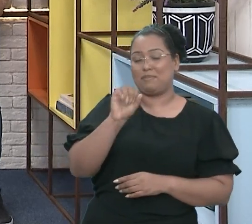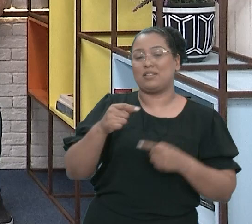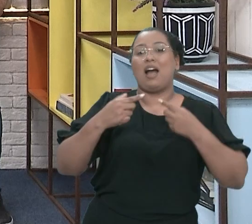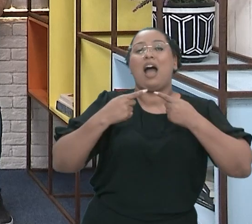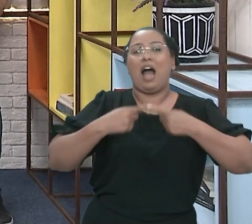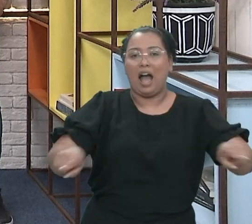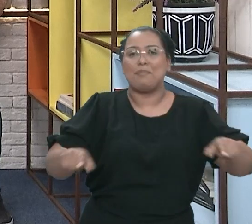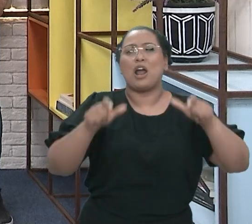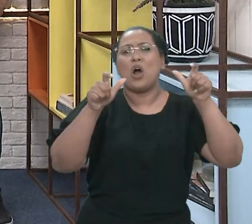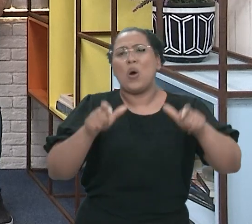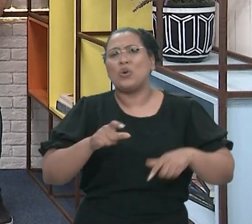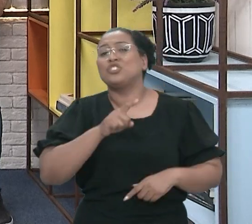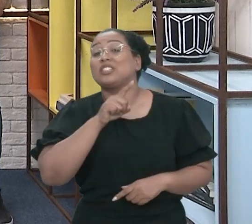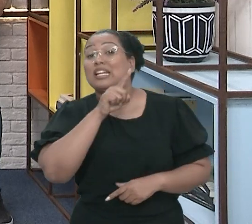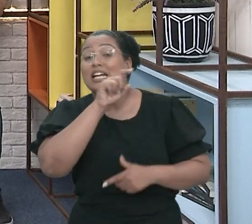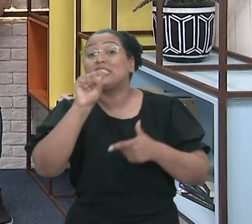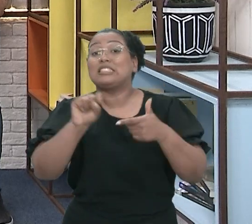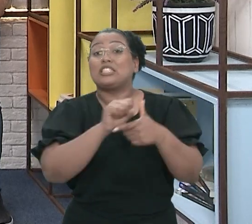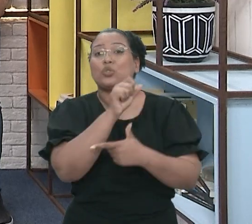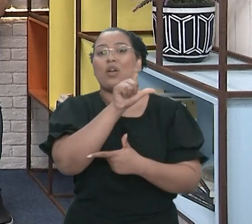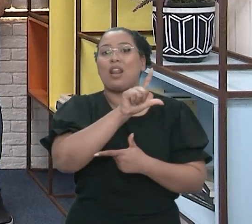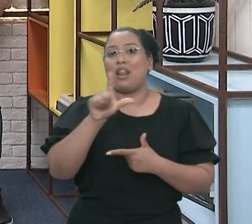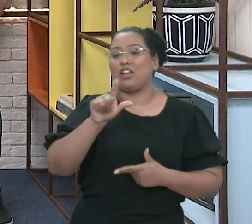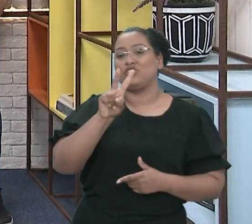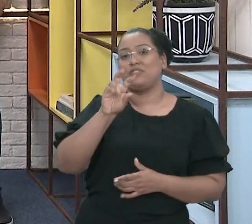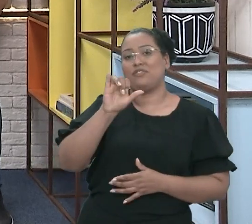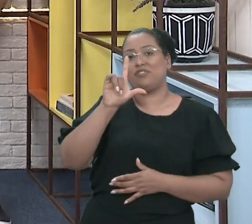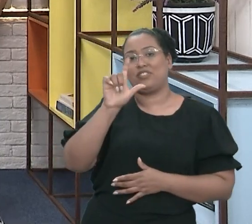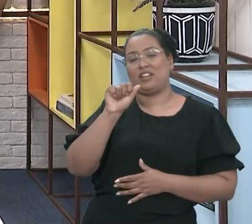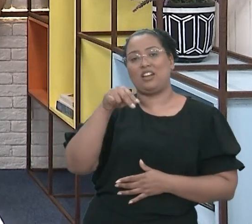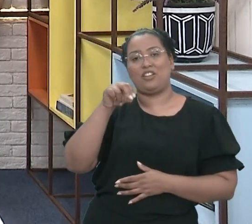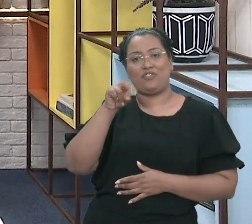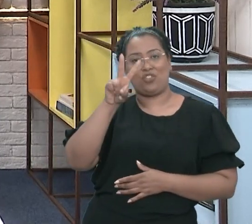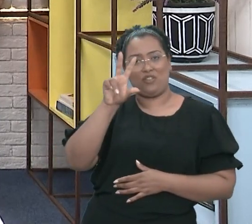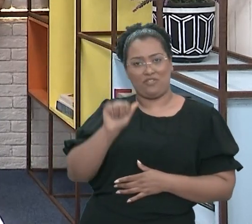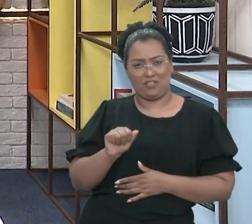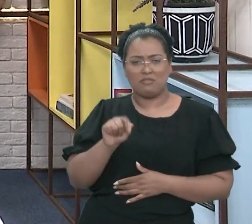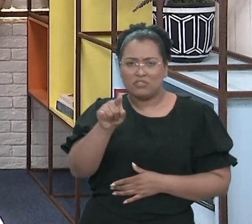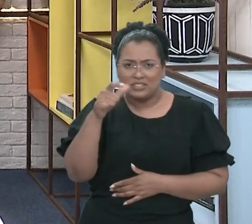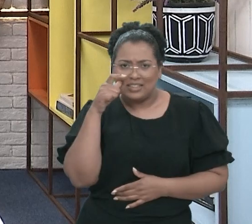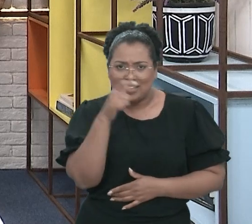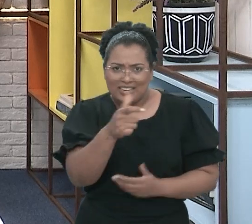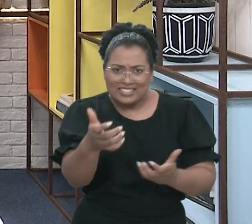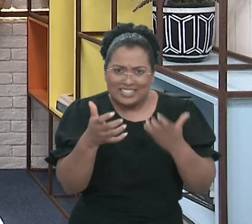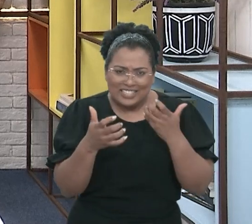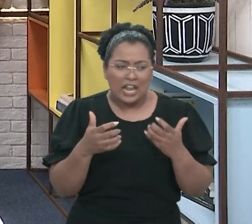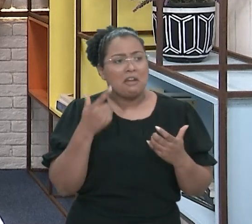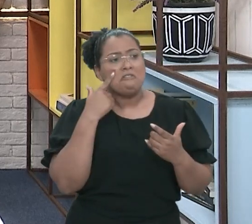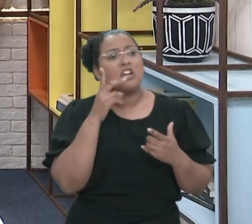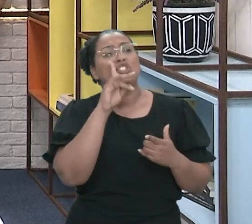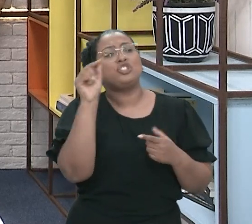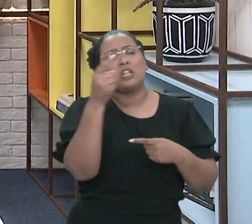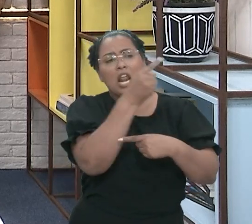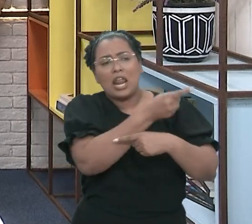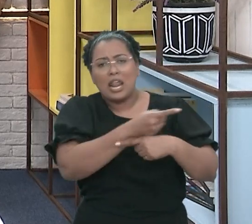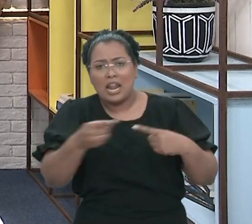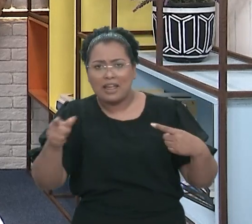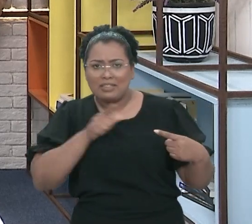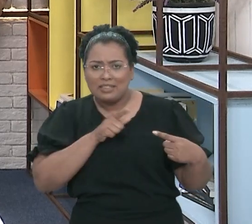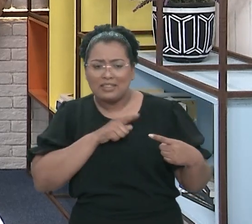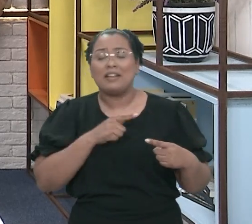sede da ADUFG, que fica lá no setor leste Vila Nova. E para conferir toda a programação da semana comemorativa, acesse o